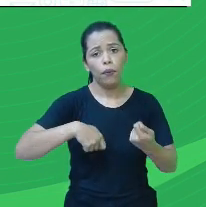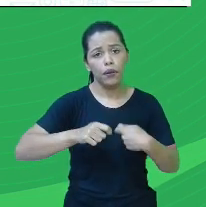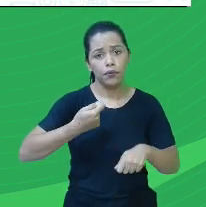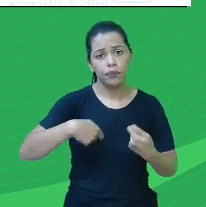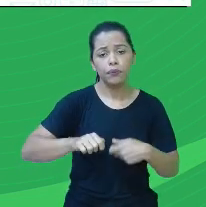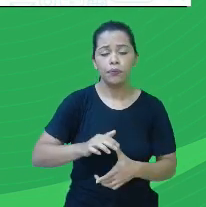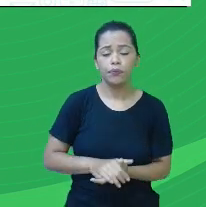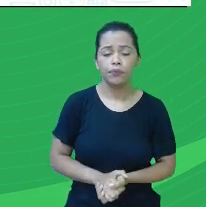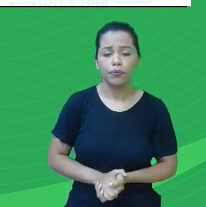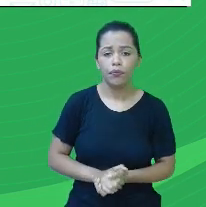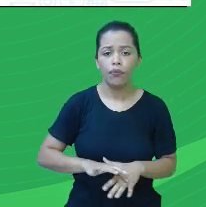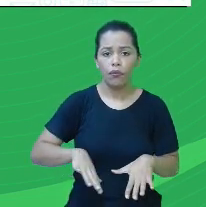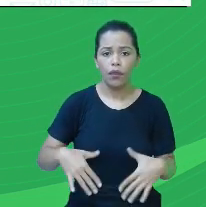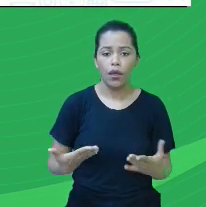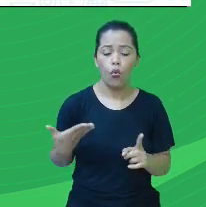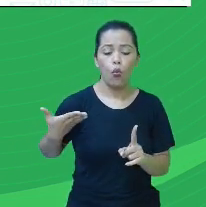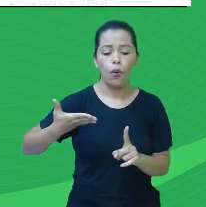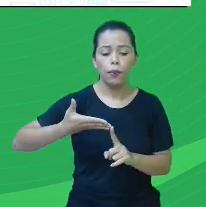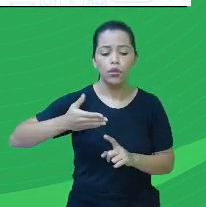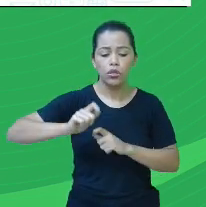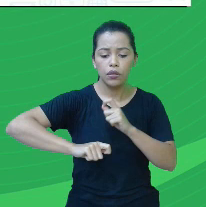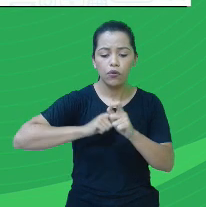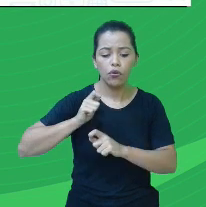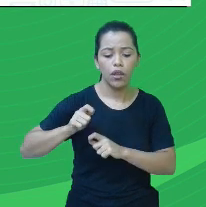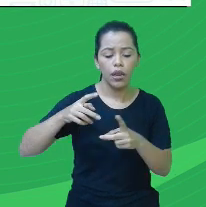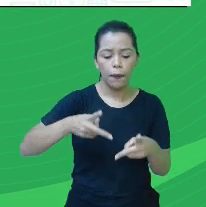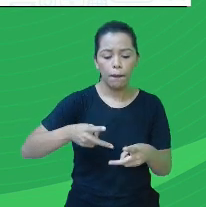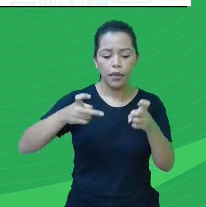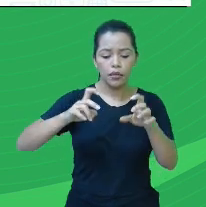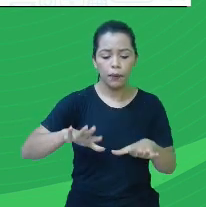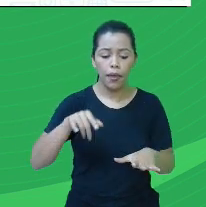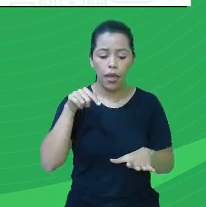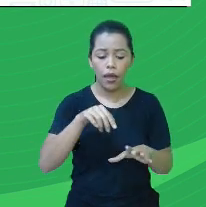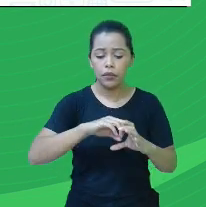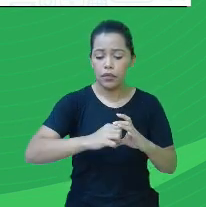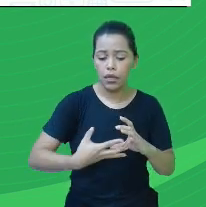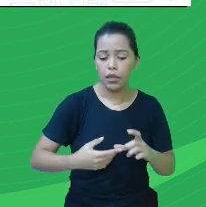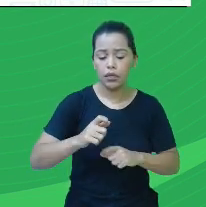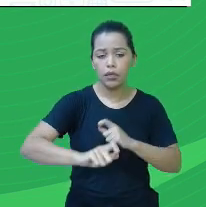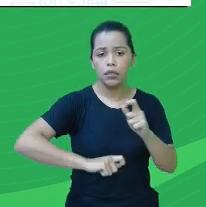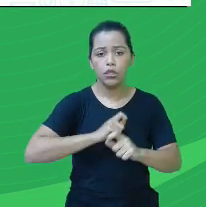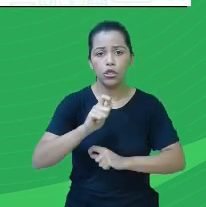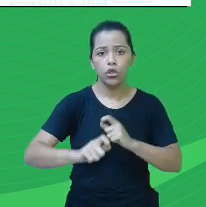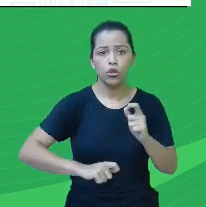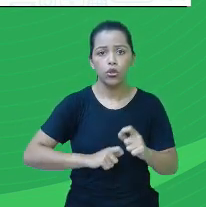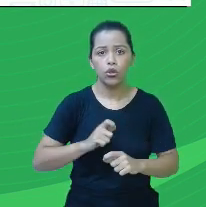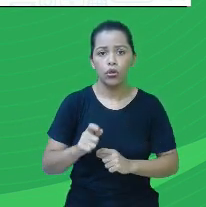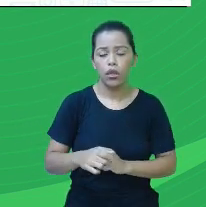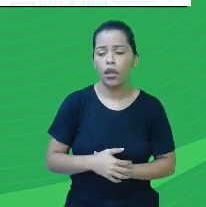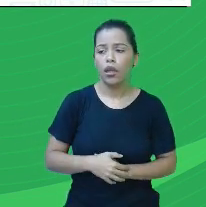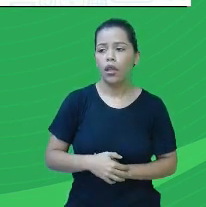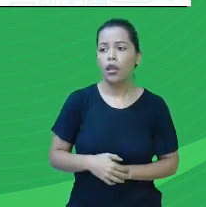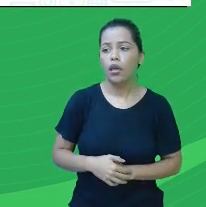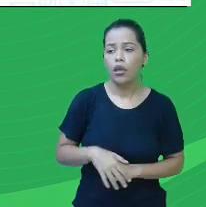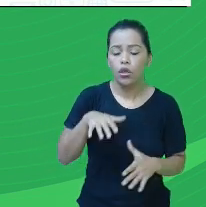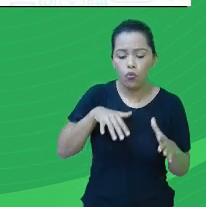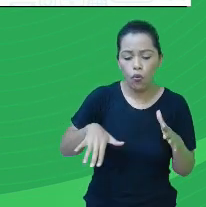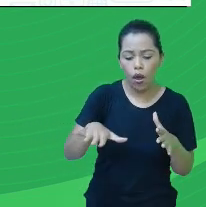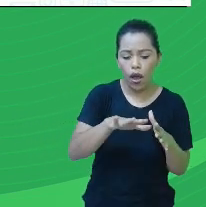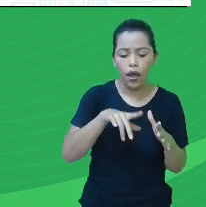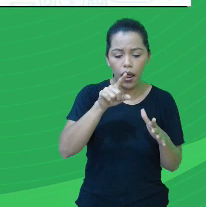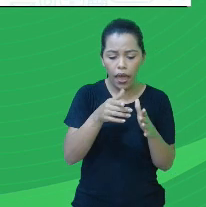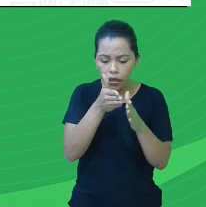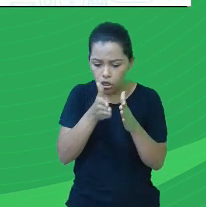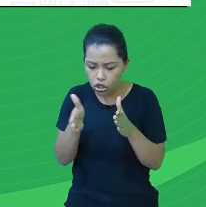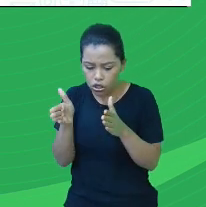econômicos. É com o objetivo de identificar os aspectos que os caracterizam que um território é